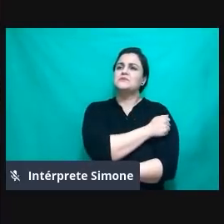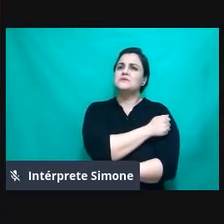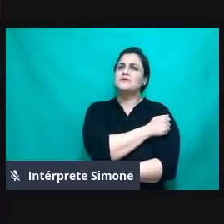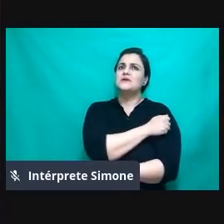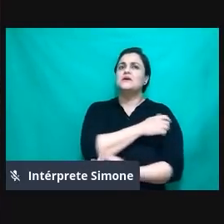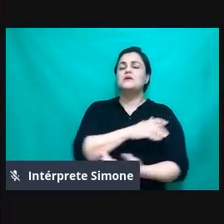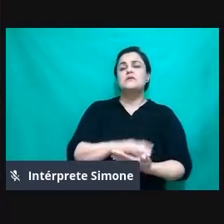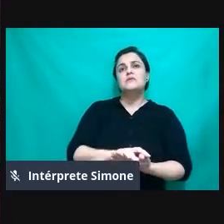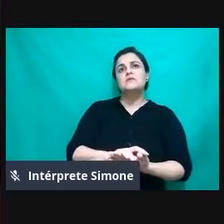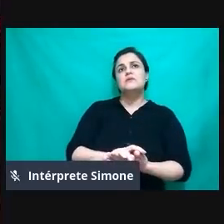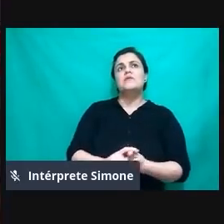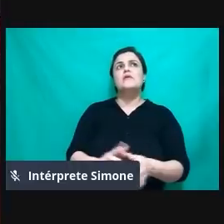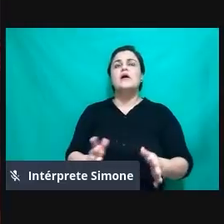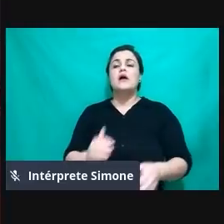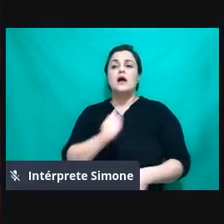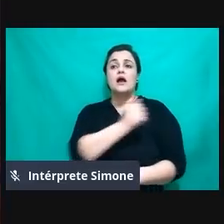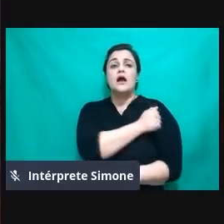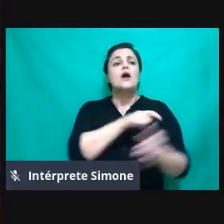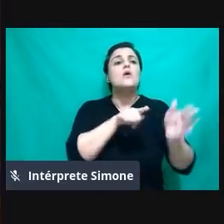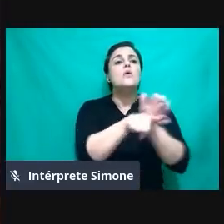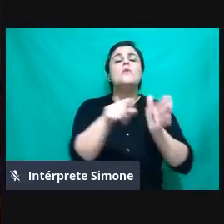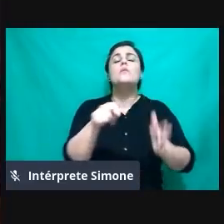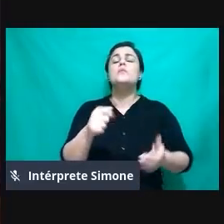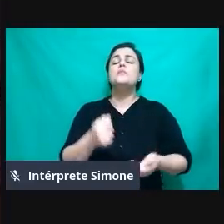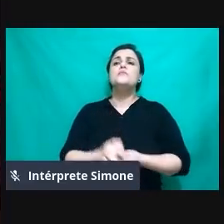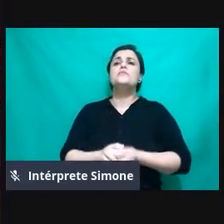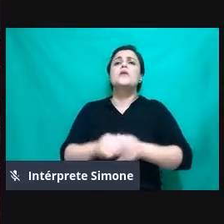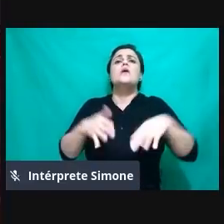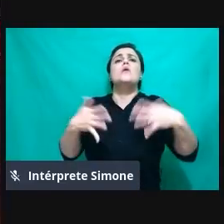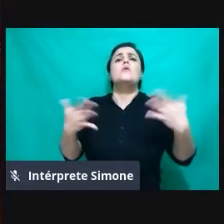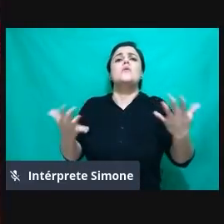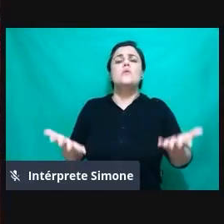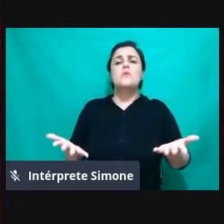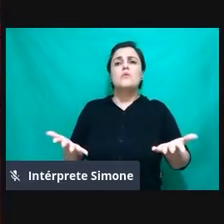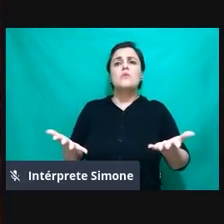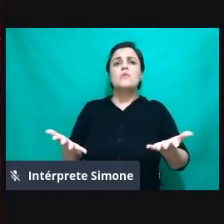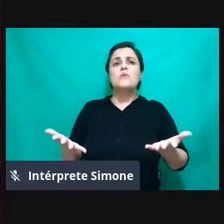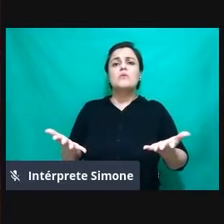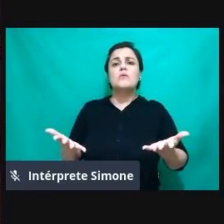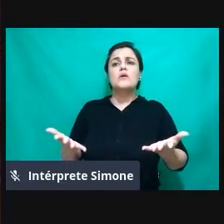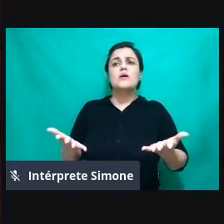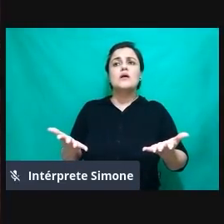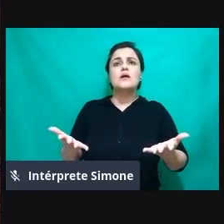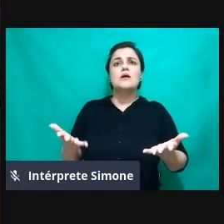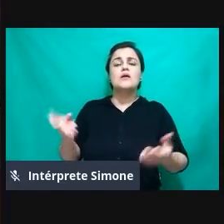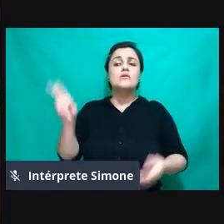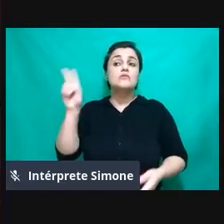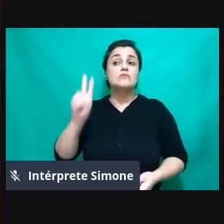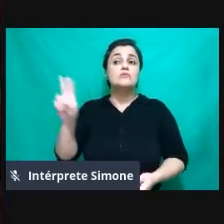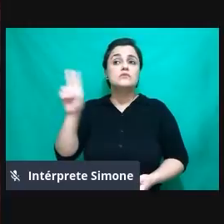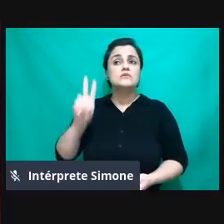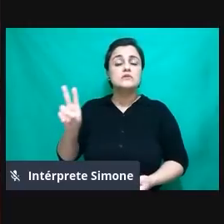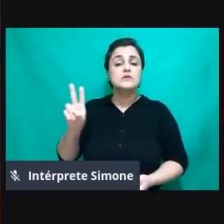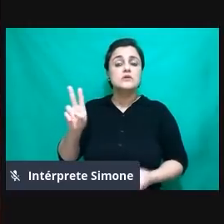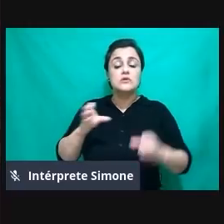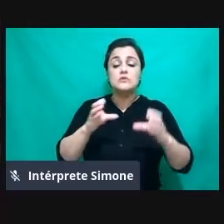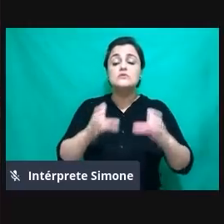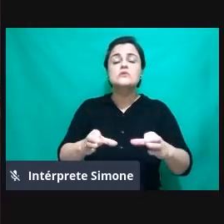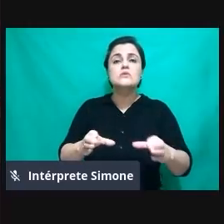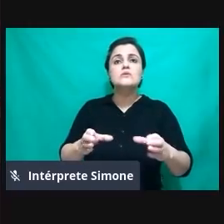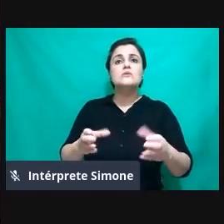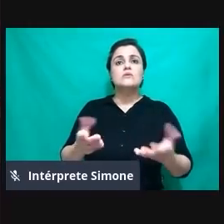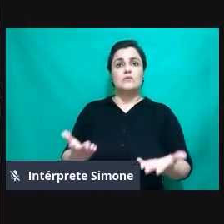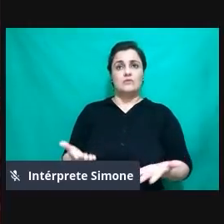em que momento que ele utiliza, por exemplo, esse conteúdo específico que ele está trabalhando? Em qual momento